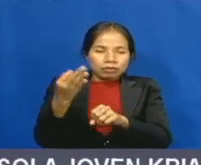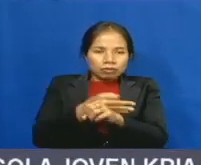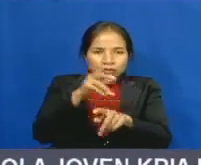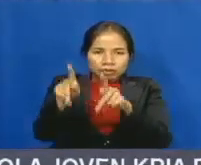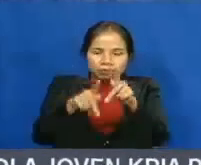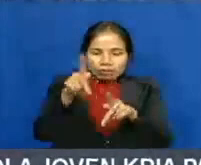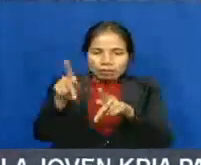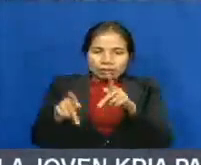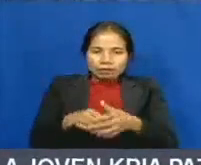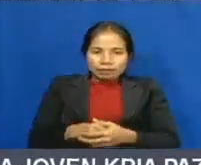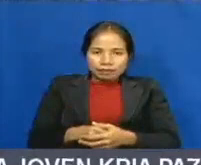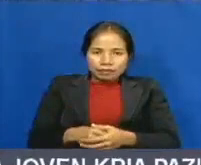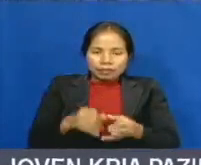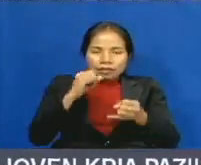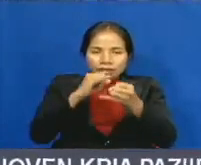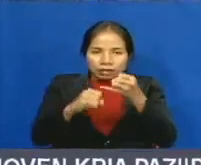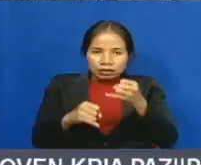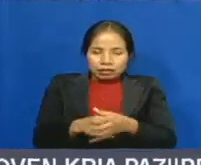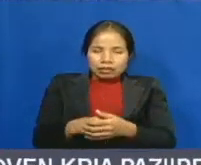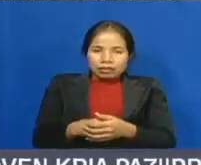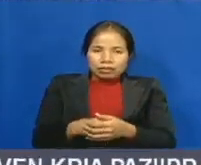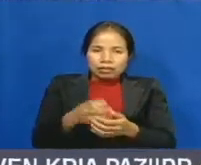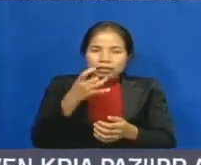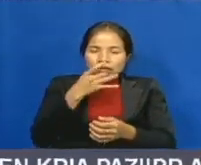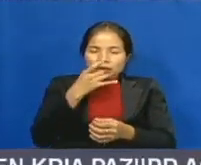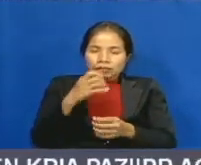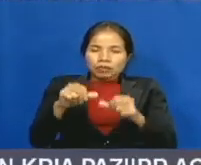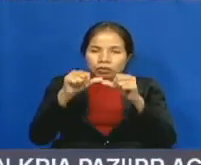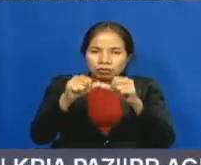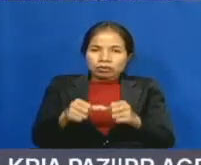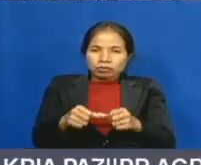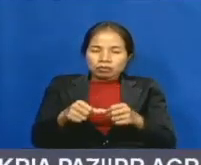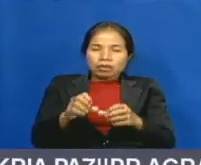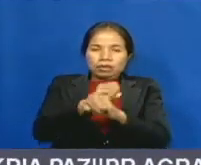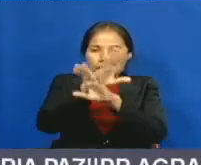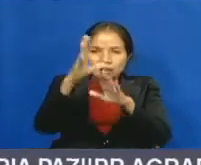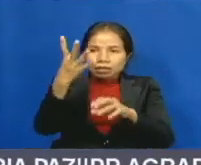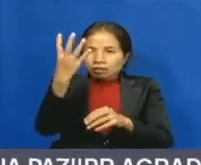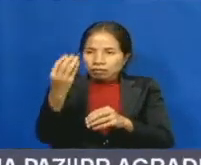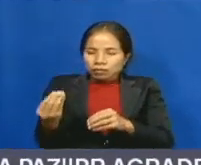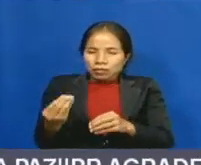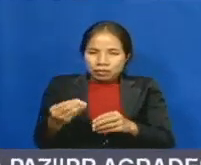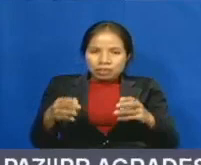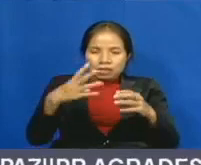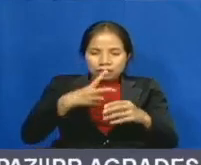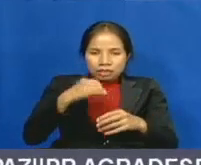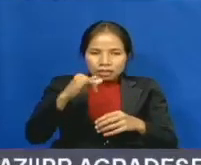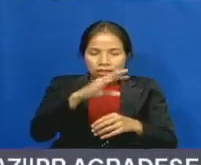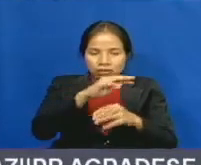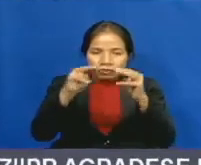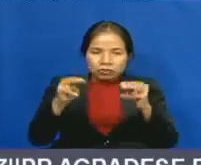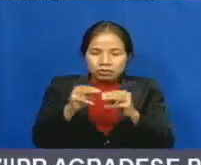siraniano. E cusicos na eletricidade continua lá Canmate e a capital dele no município Siracelo,